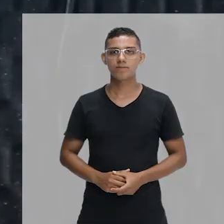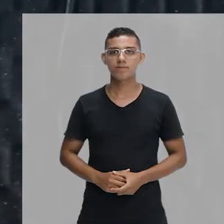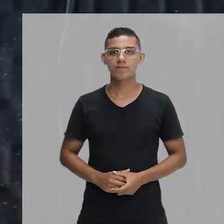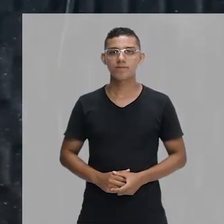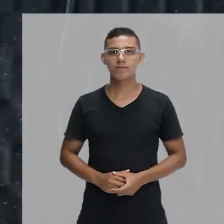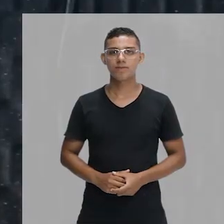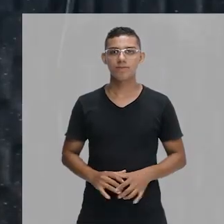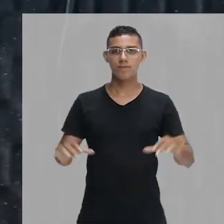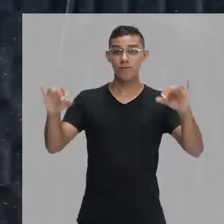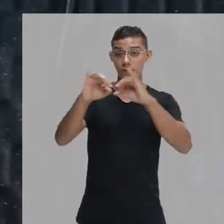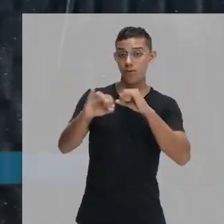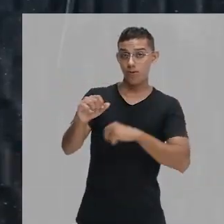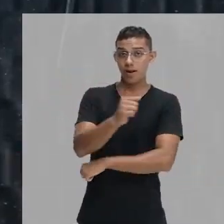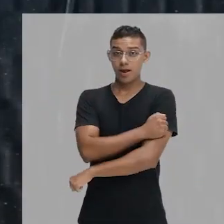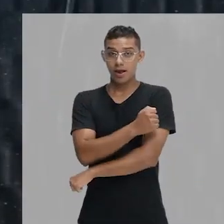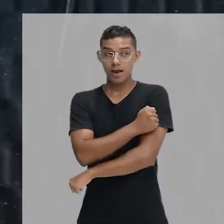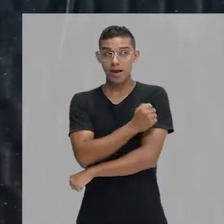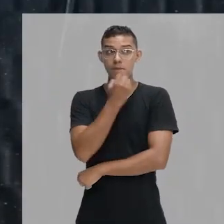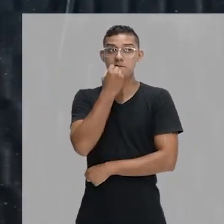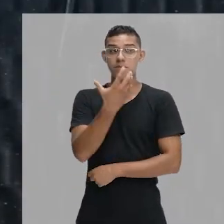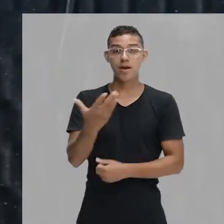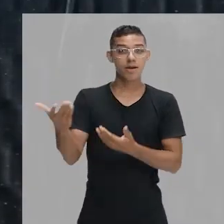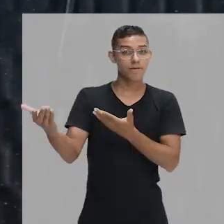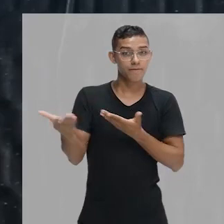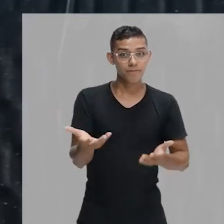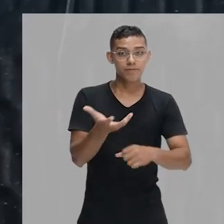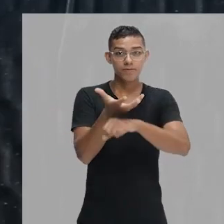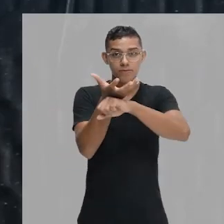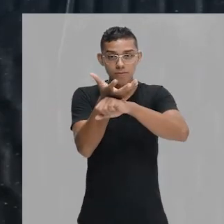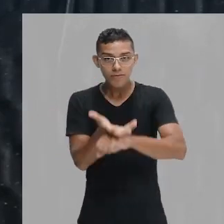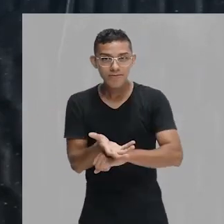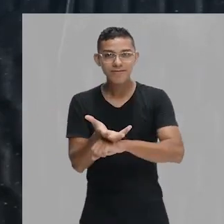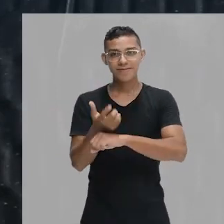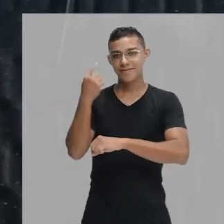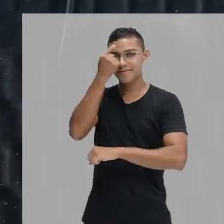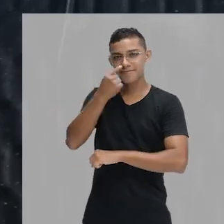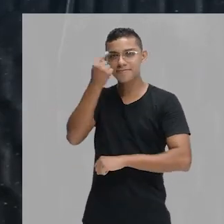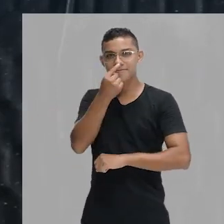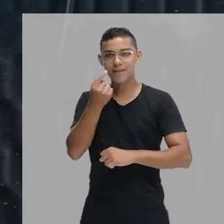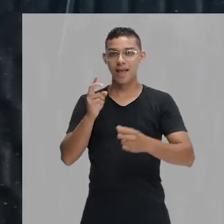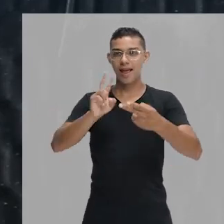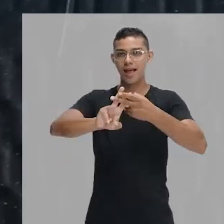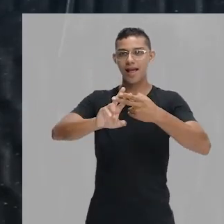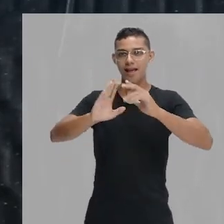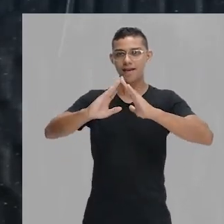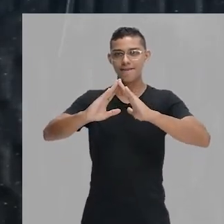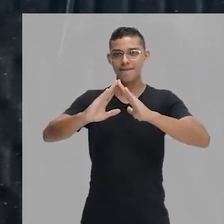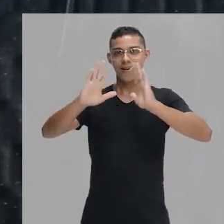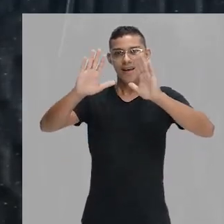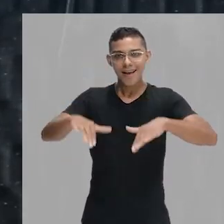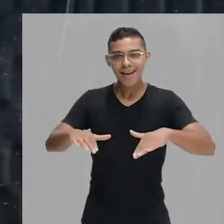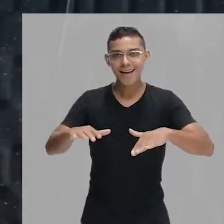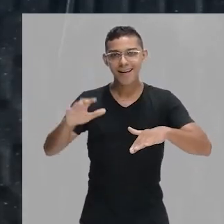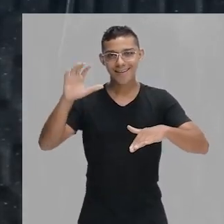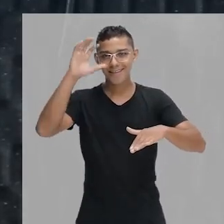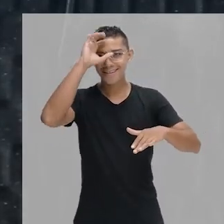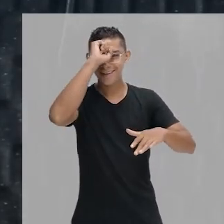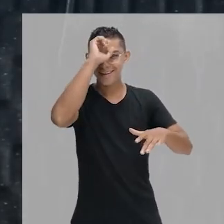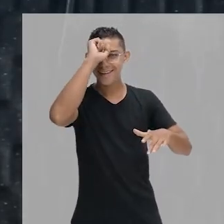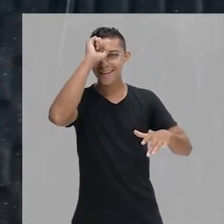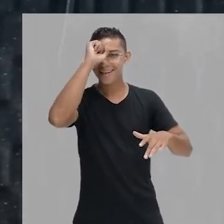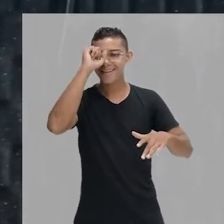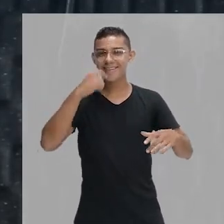Olá, chicos e chicas, bem-vindos ao hashtag Fica em Casa, aprendendo aqui a professora Leda Jane na área de língua